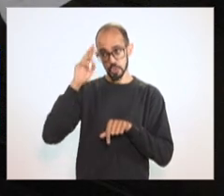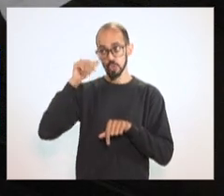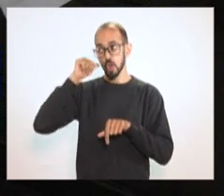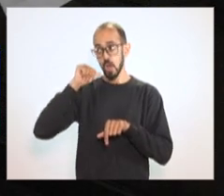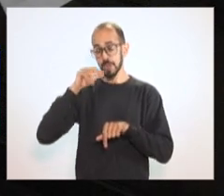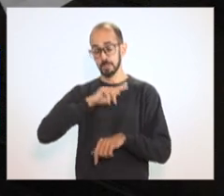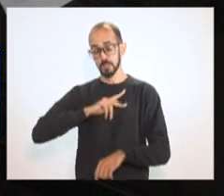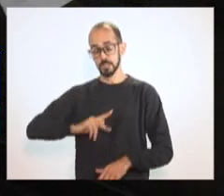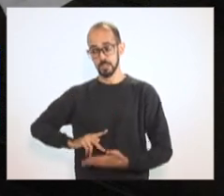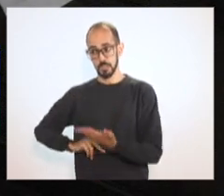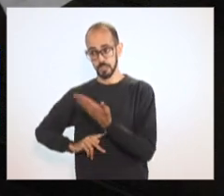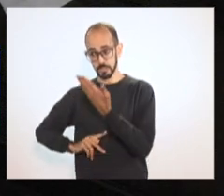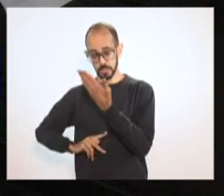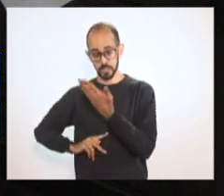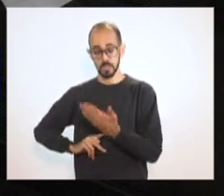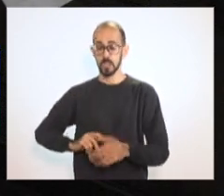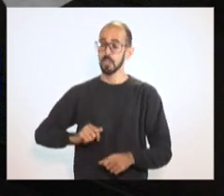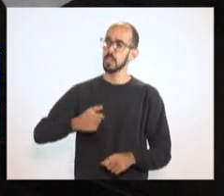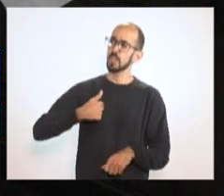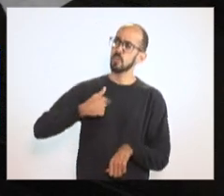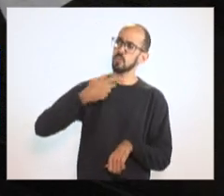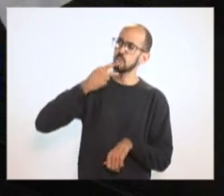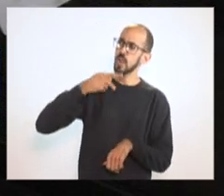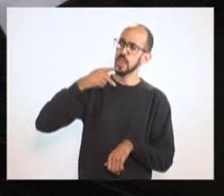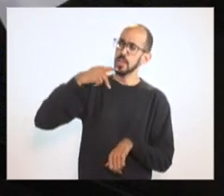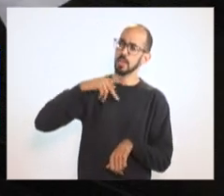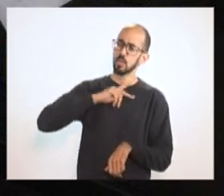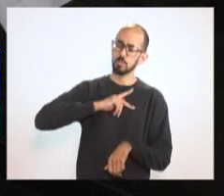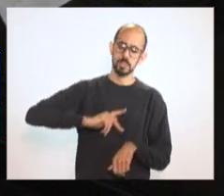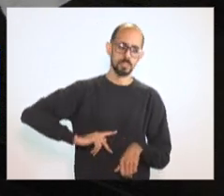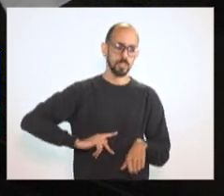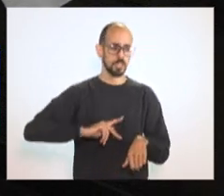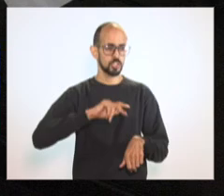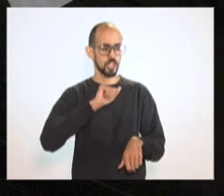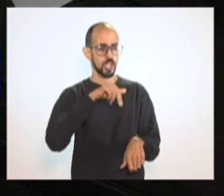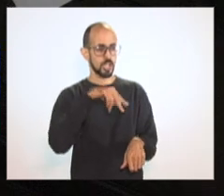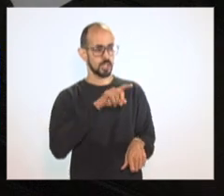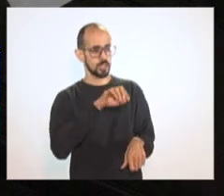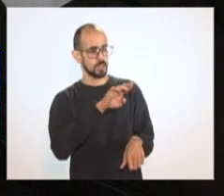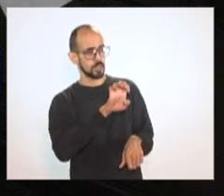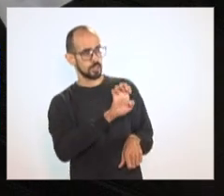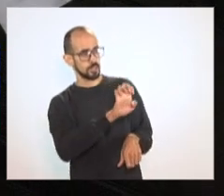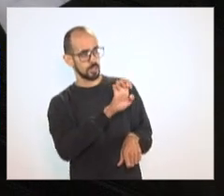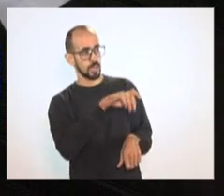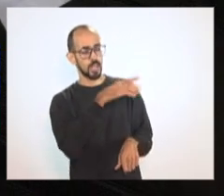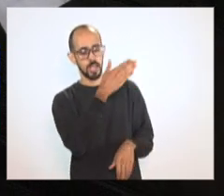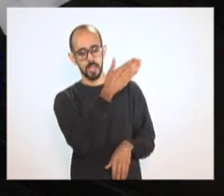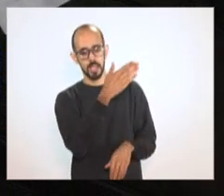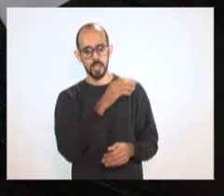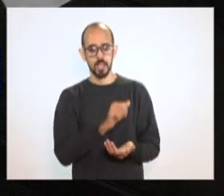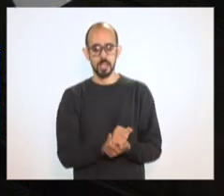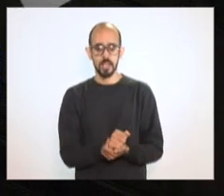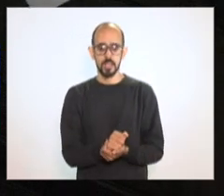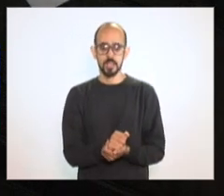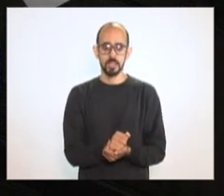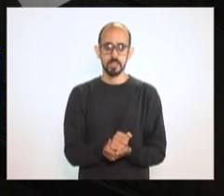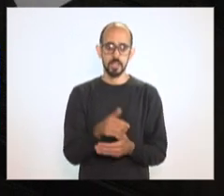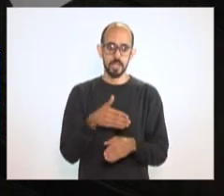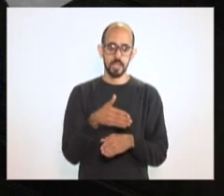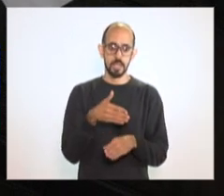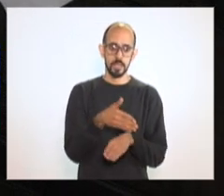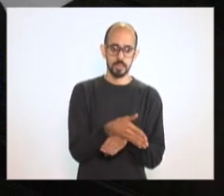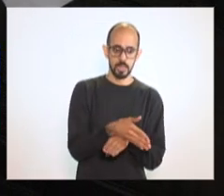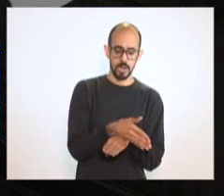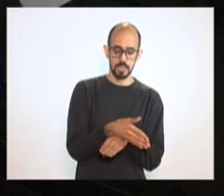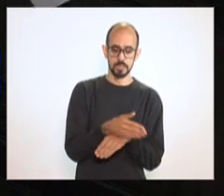um pouco com o presidente André Siciliano sugerir e solicitar que entrasse a pauta e aí